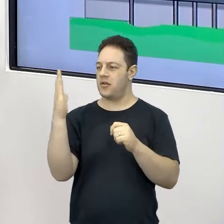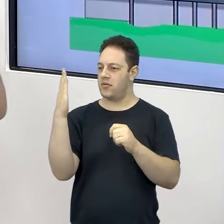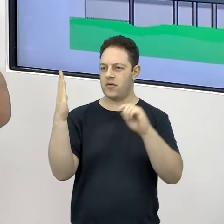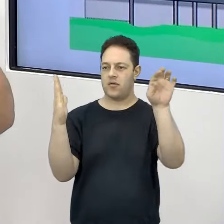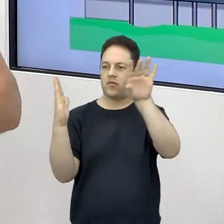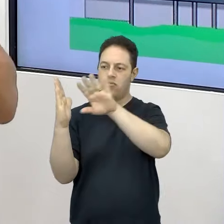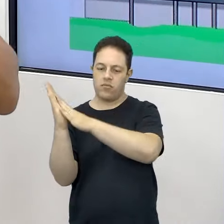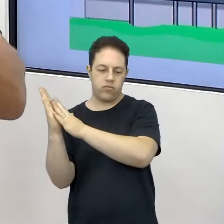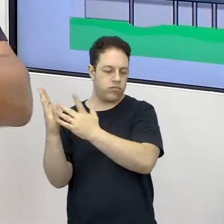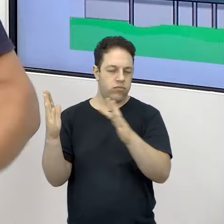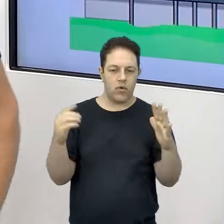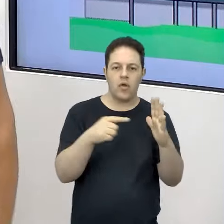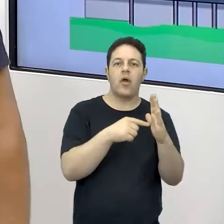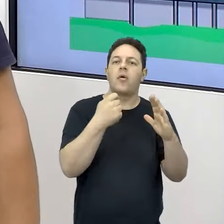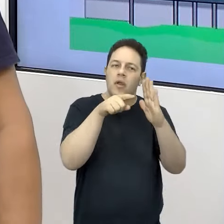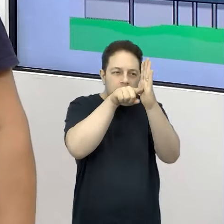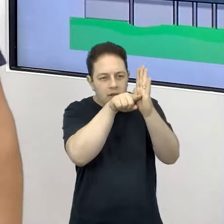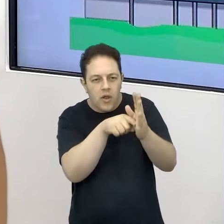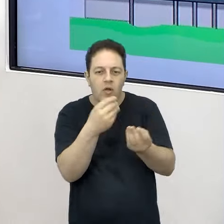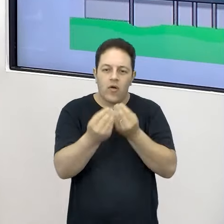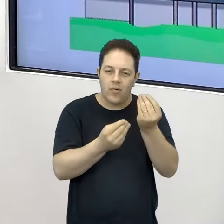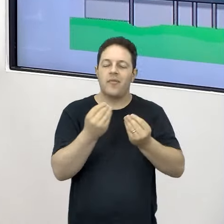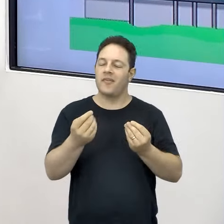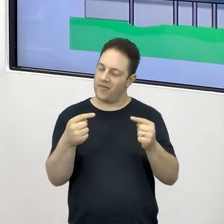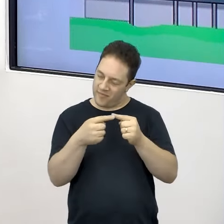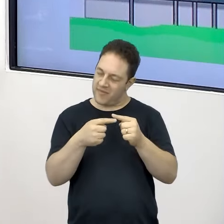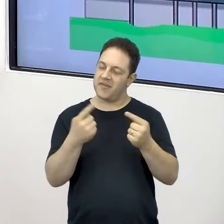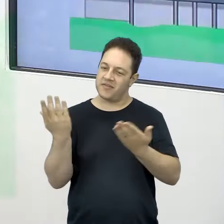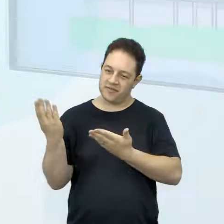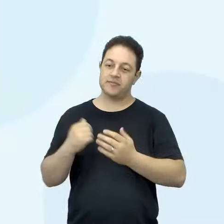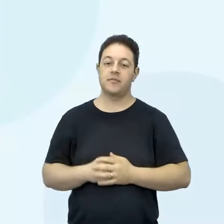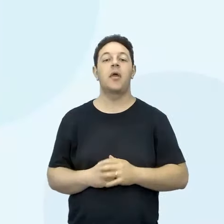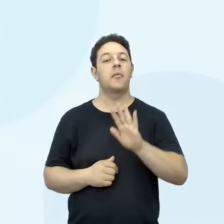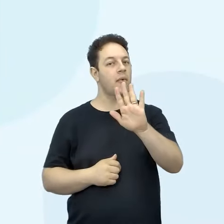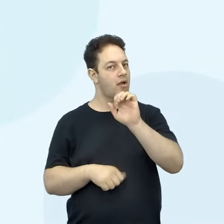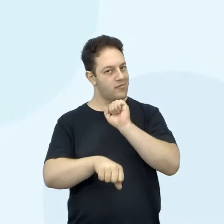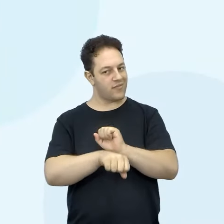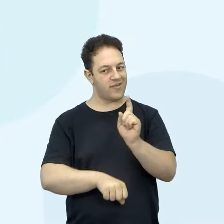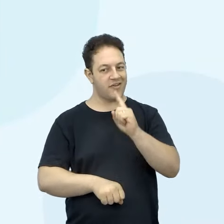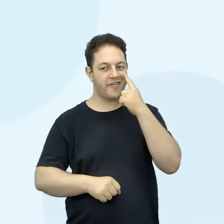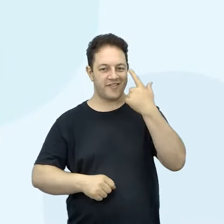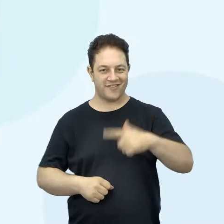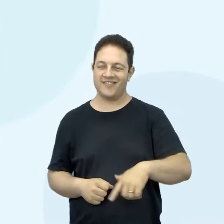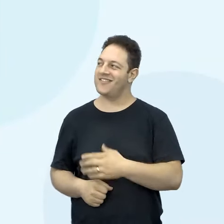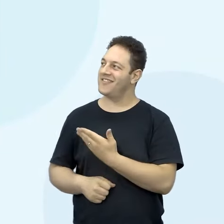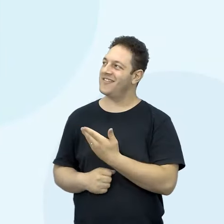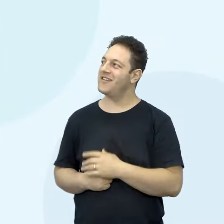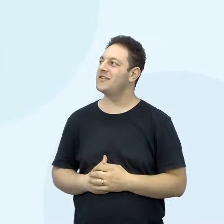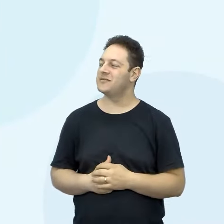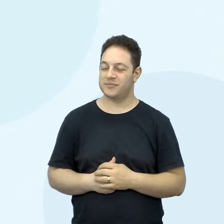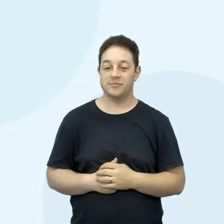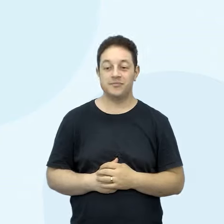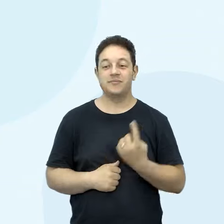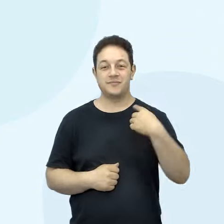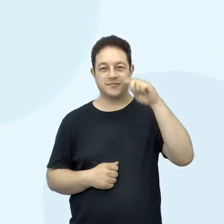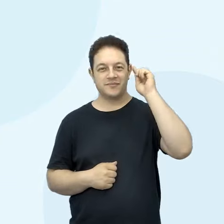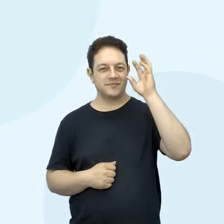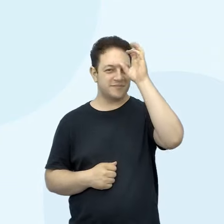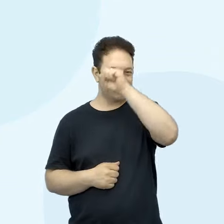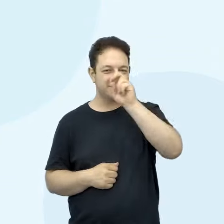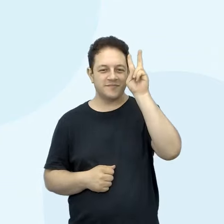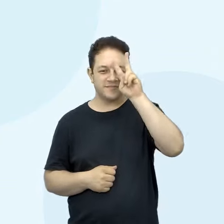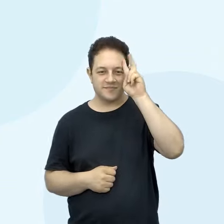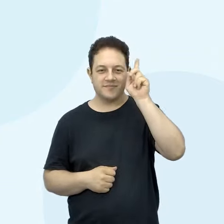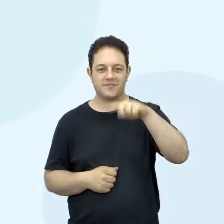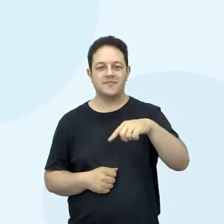esse negócio, vou pesquisar. É assim que funciona. De novo na tela para a gente, porque a aula aqui não para. Olha só, a gente também viu aí a questão da